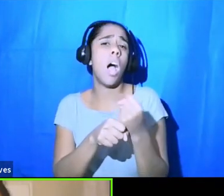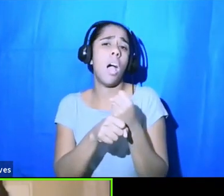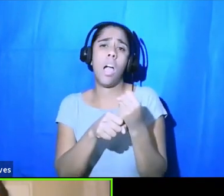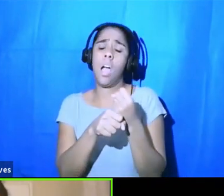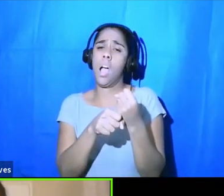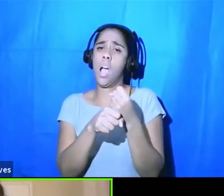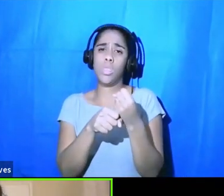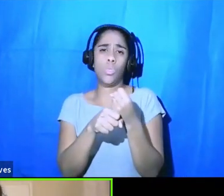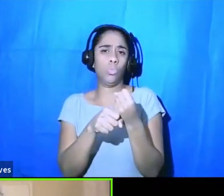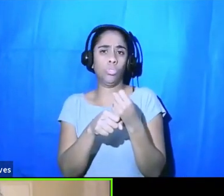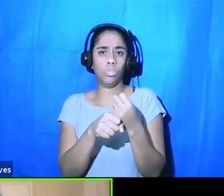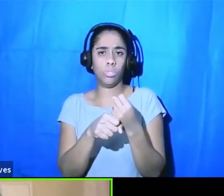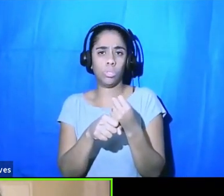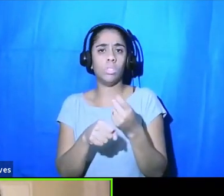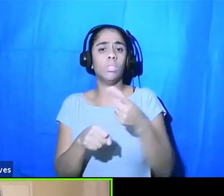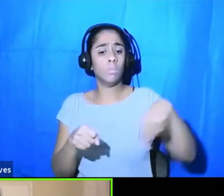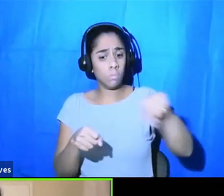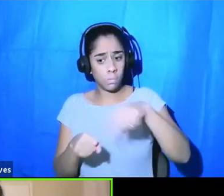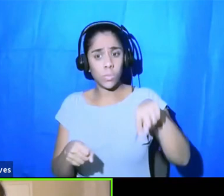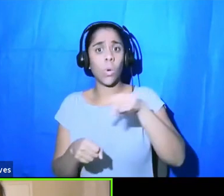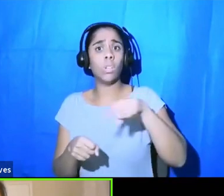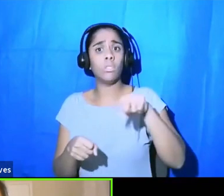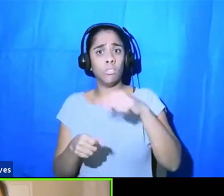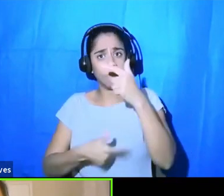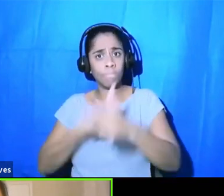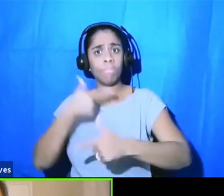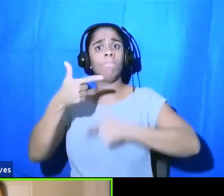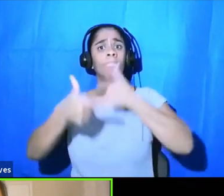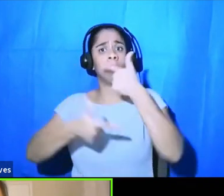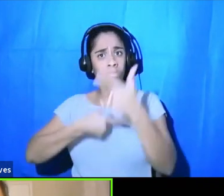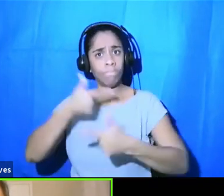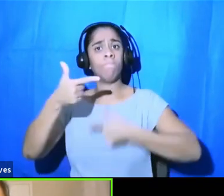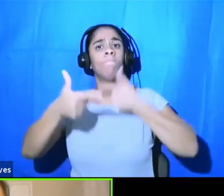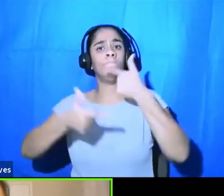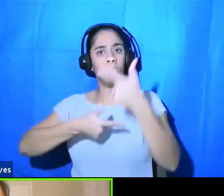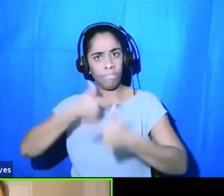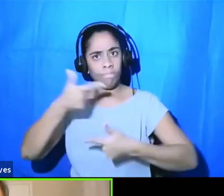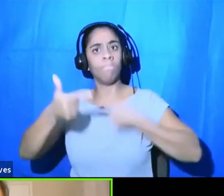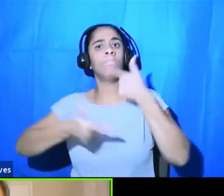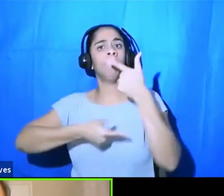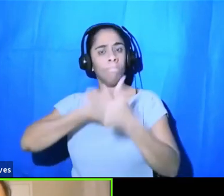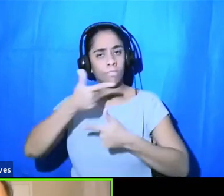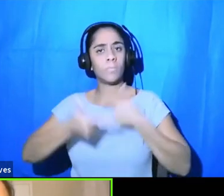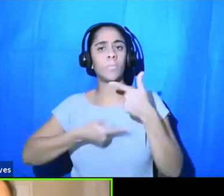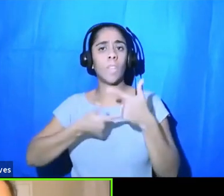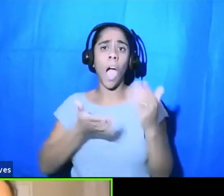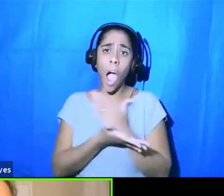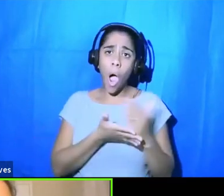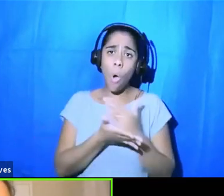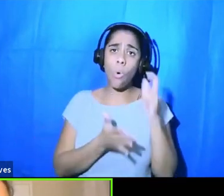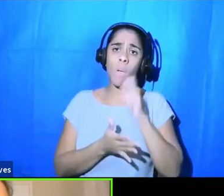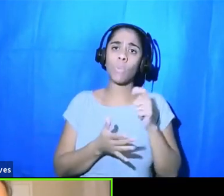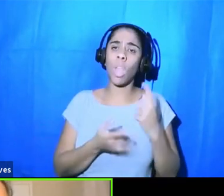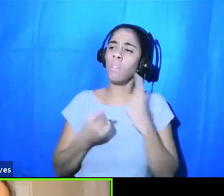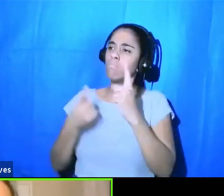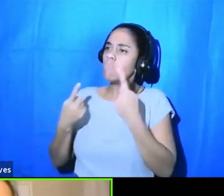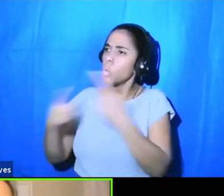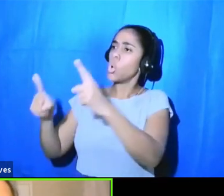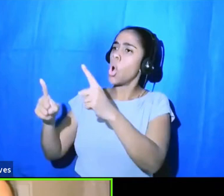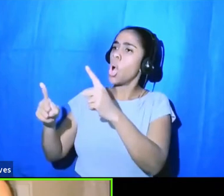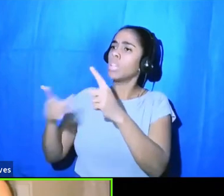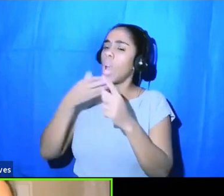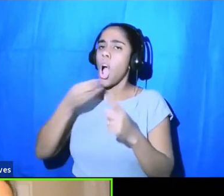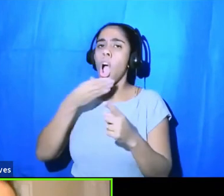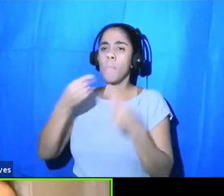varones em oposição a algumas mulheres. De modo que o que poderíamos afirmar é que o